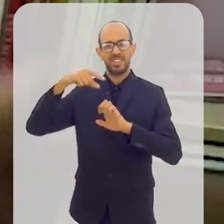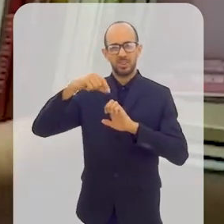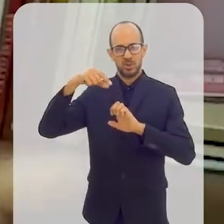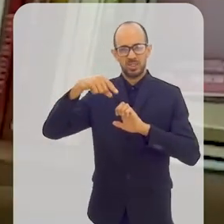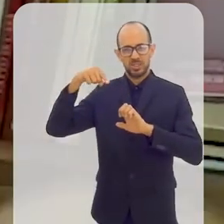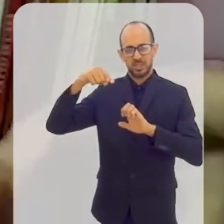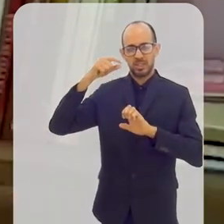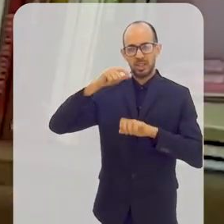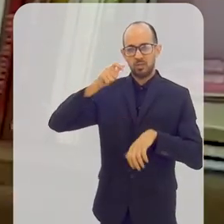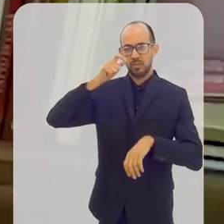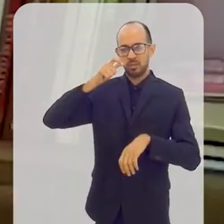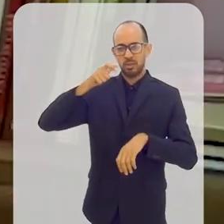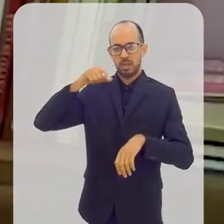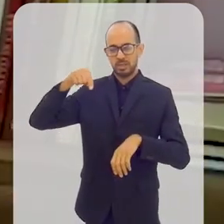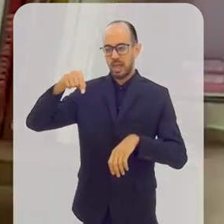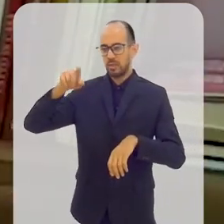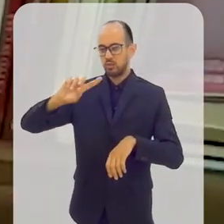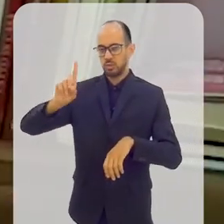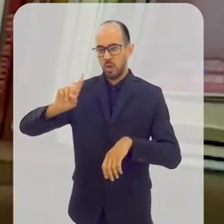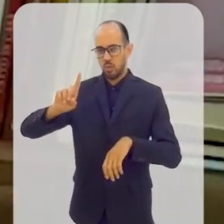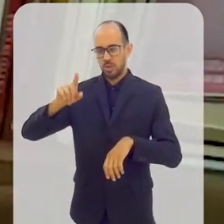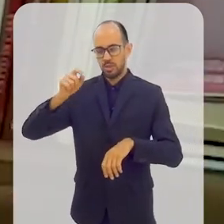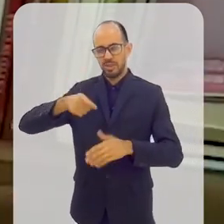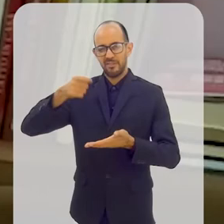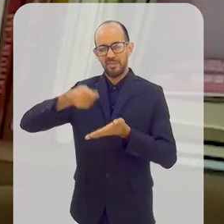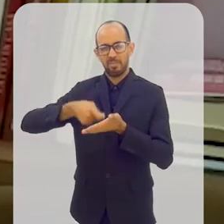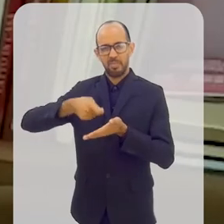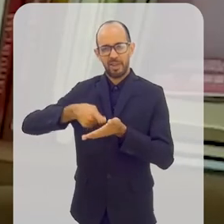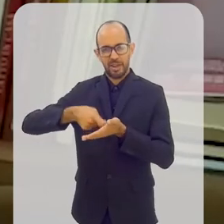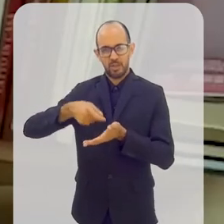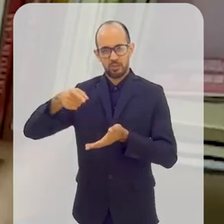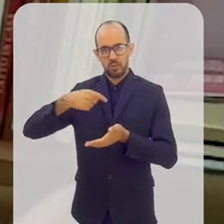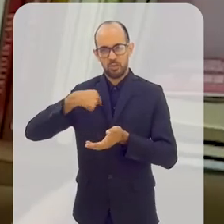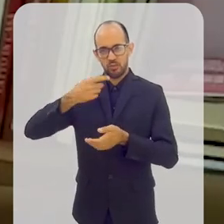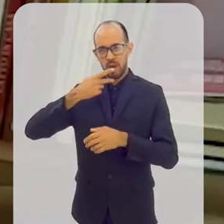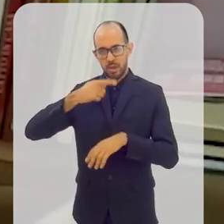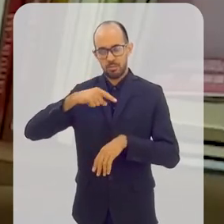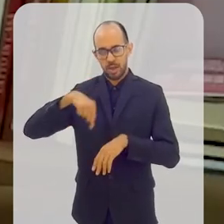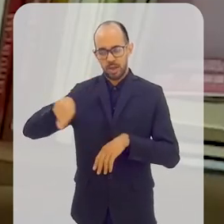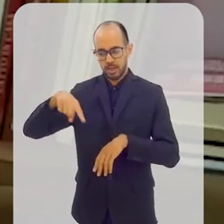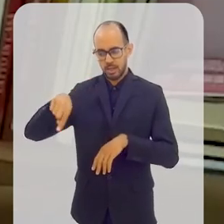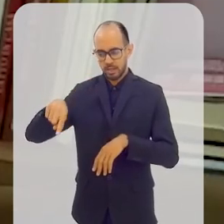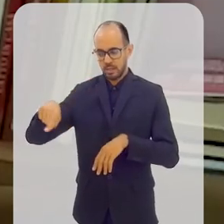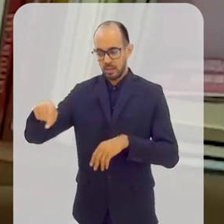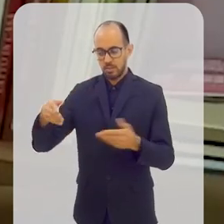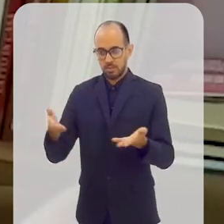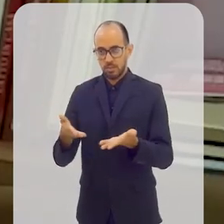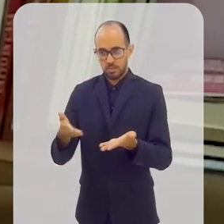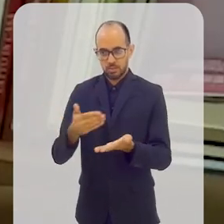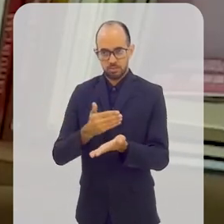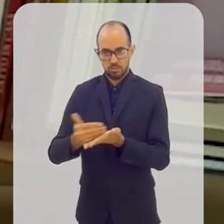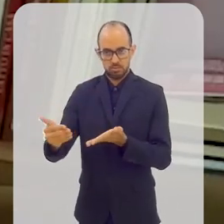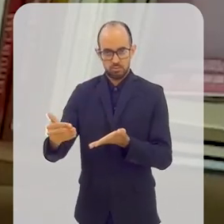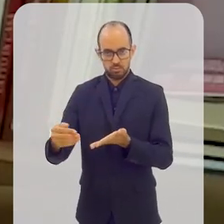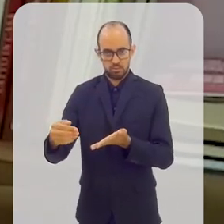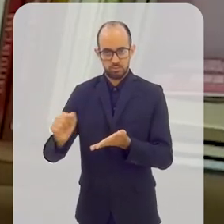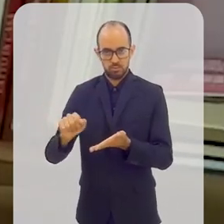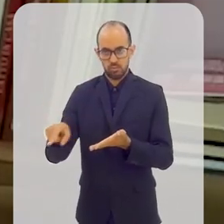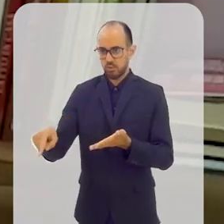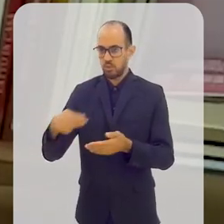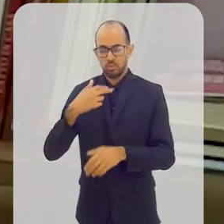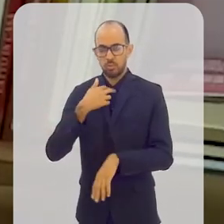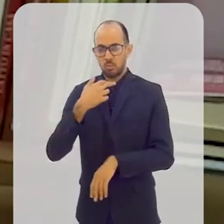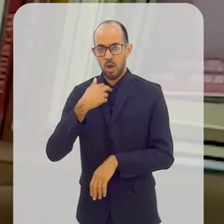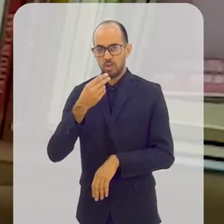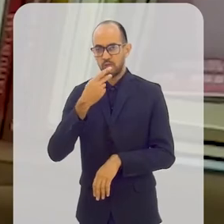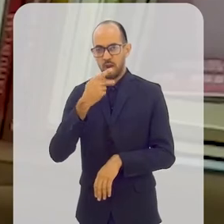estavam ali porque se interessaram, não foram convocados. E eu falei para esses jovens: bom, a partir de hoje, você não